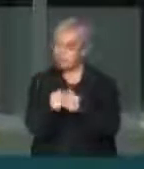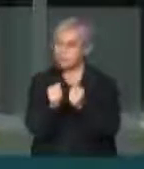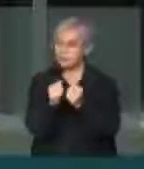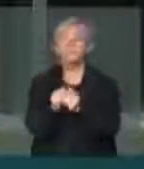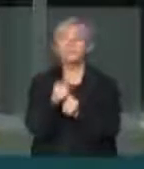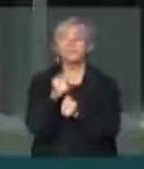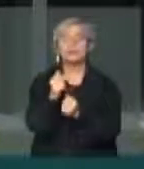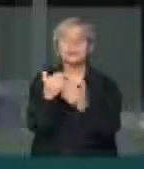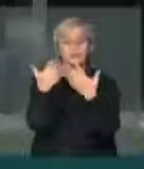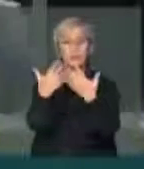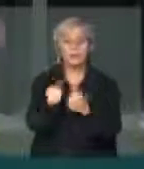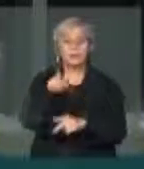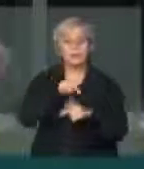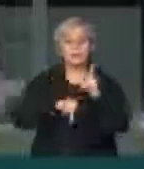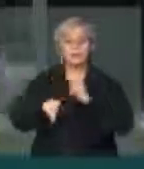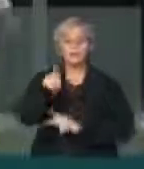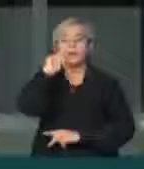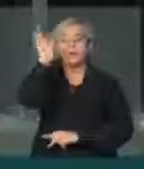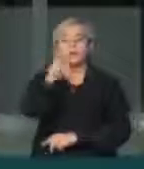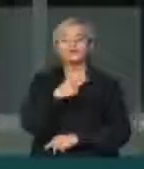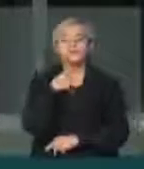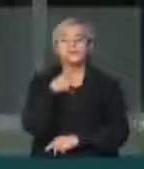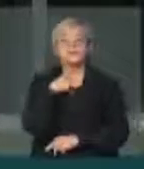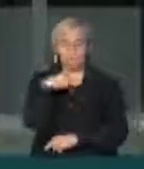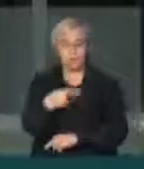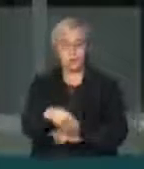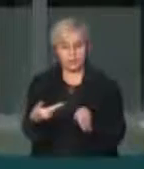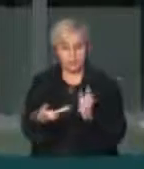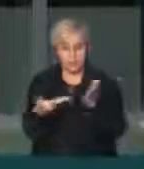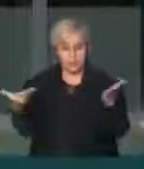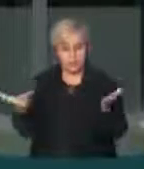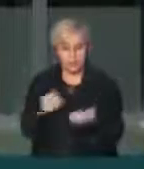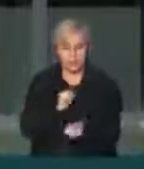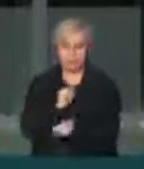povo brasileiro. E agora cabe aqui a esse parlamento